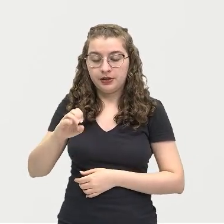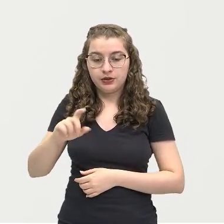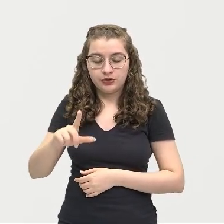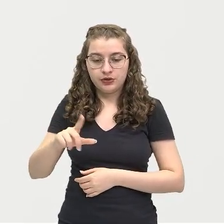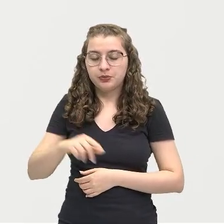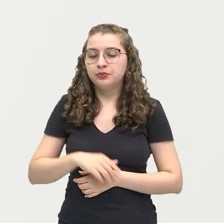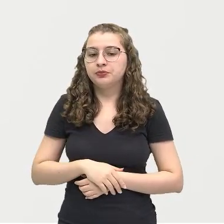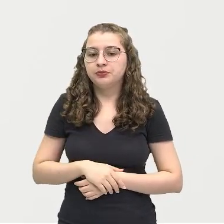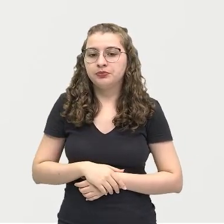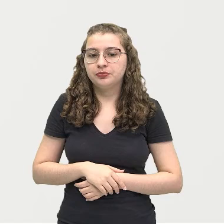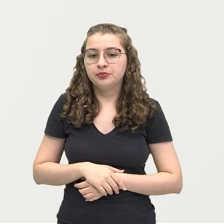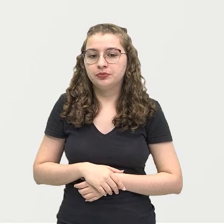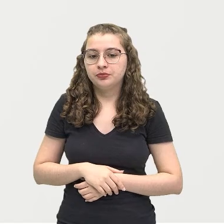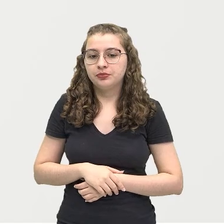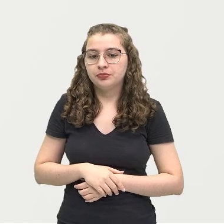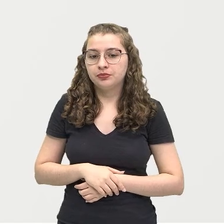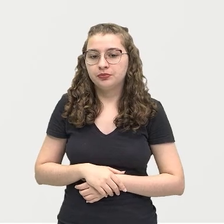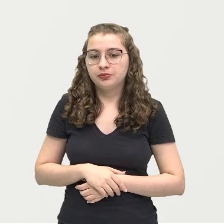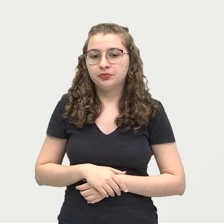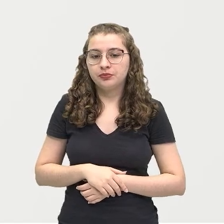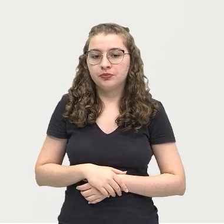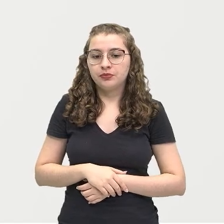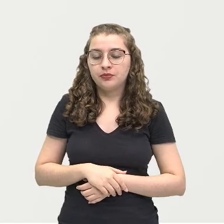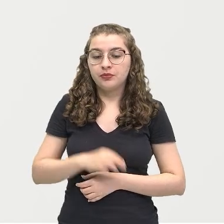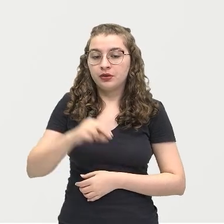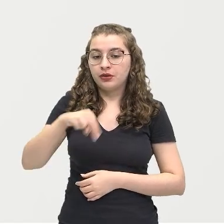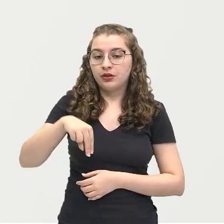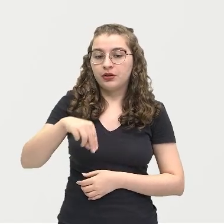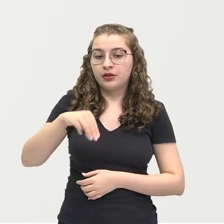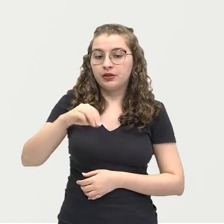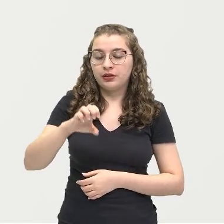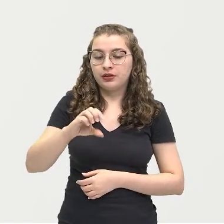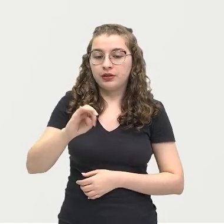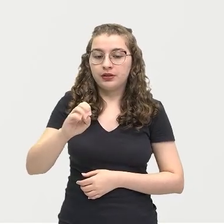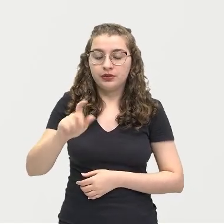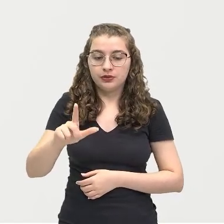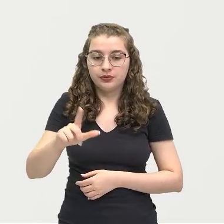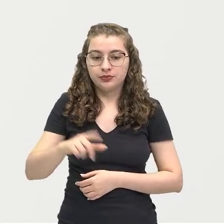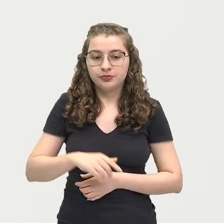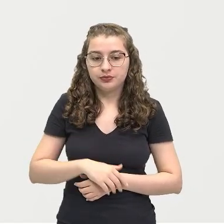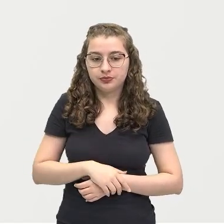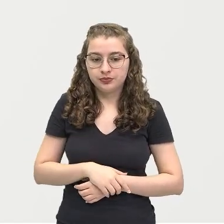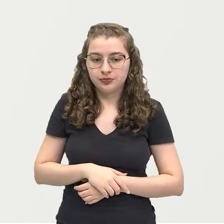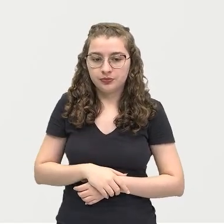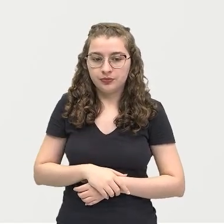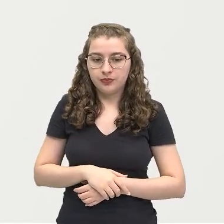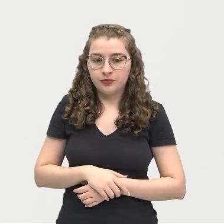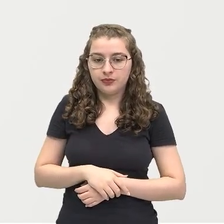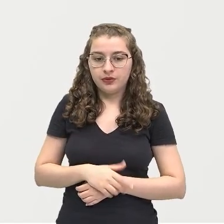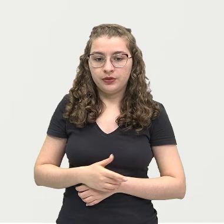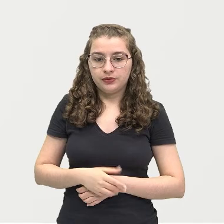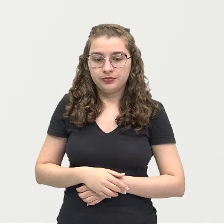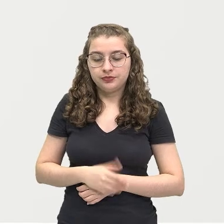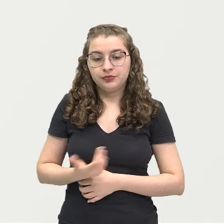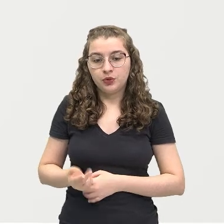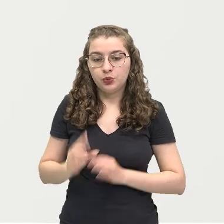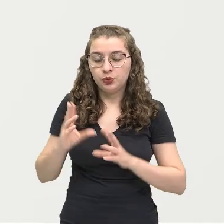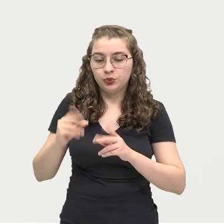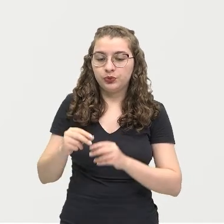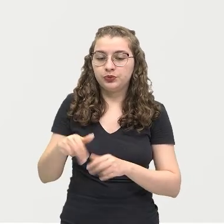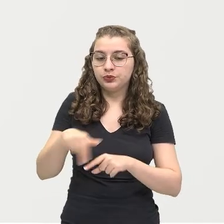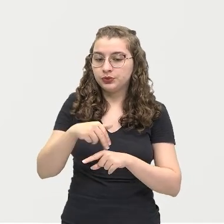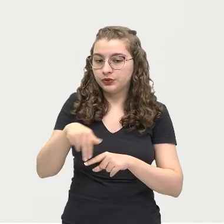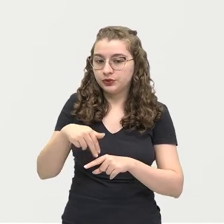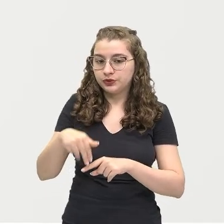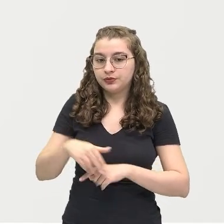desse radical? Etil. Esse radical etil está onde? No nitrogênio